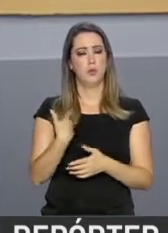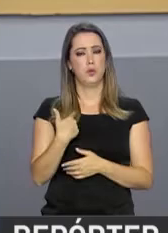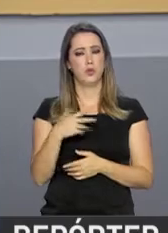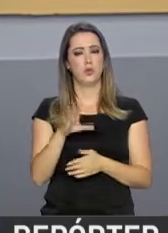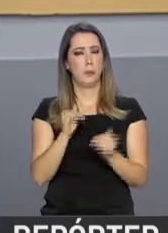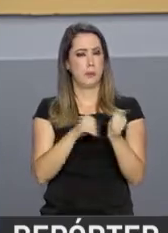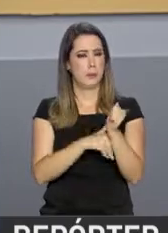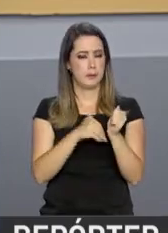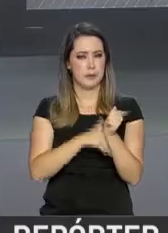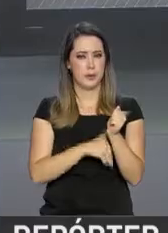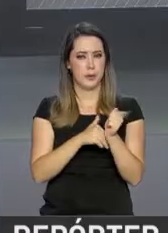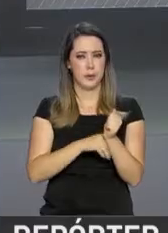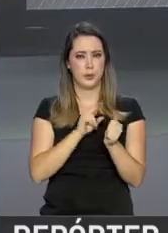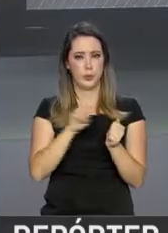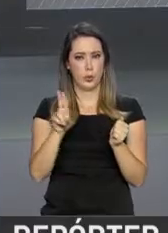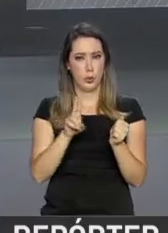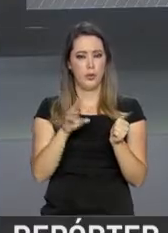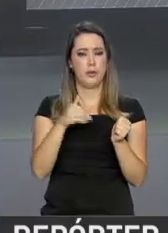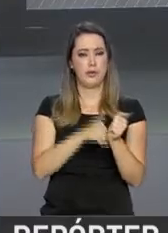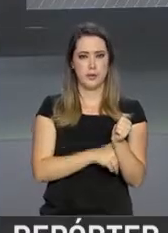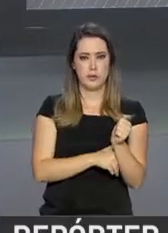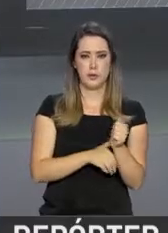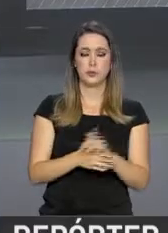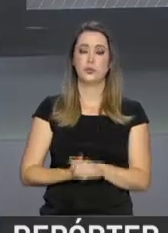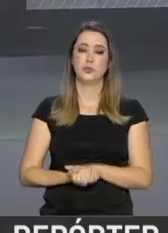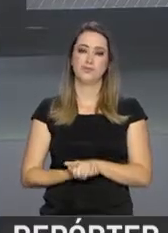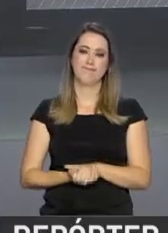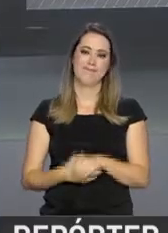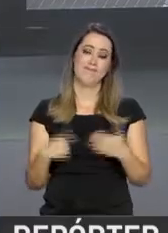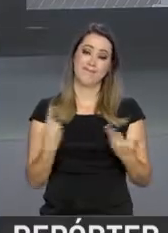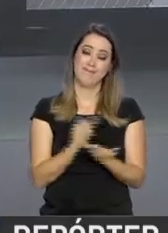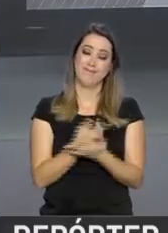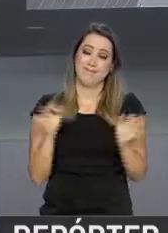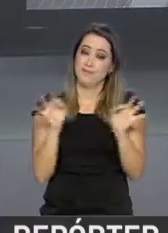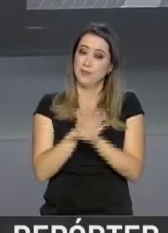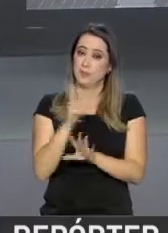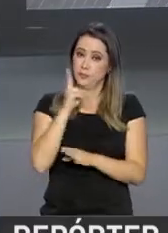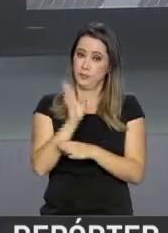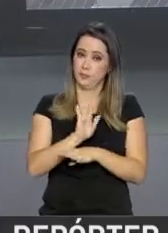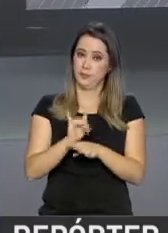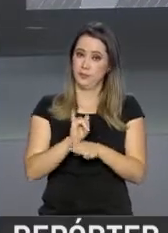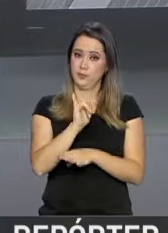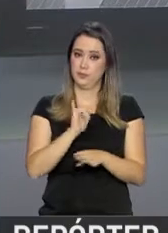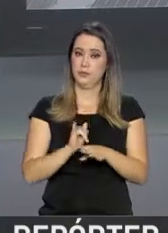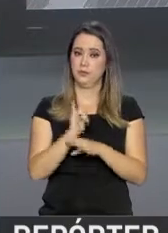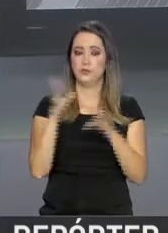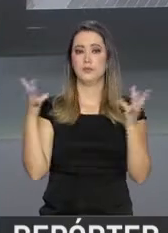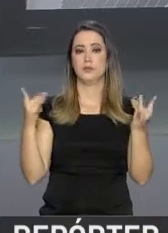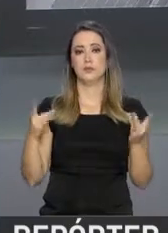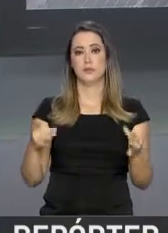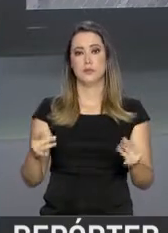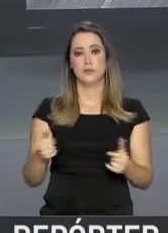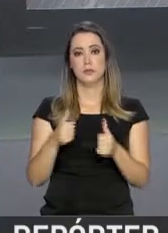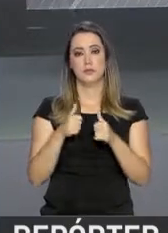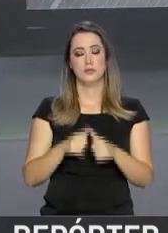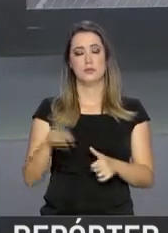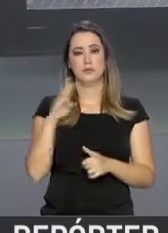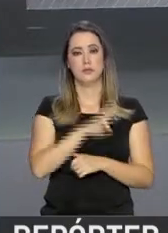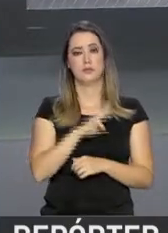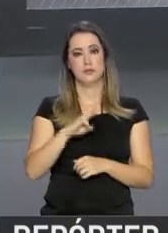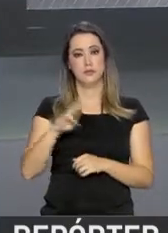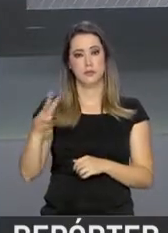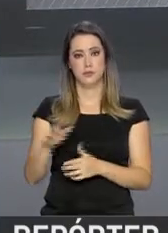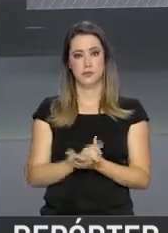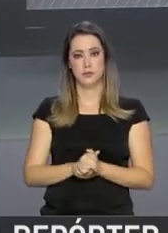anônima nós ficamos por aqui você pode rever as reportagens no youtube e toda nossa programação também está na página da